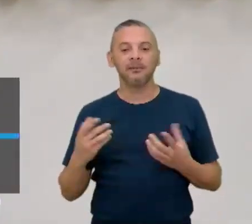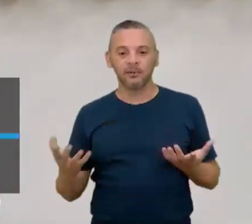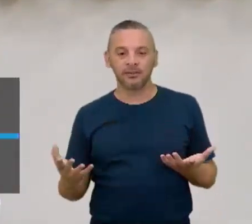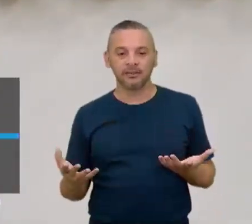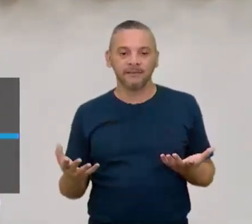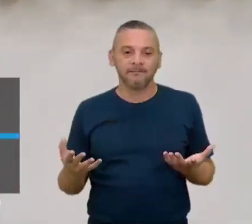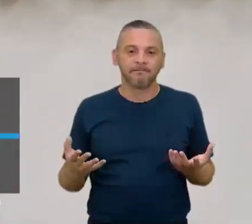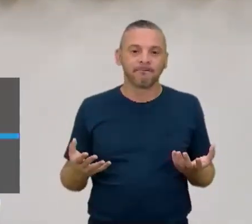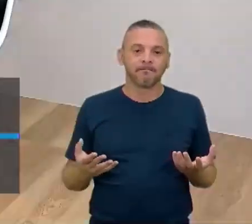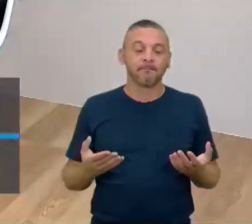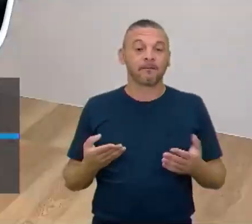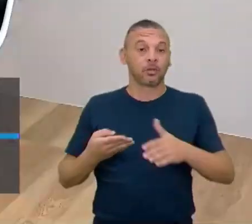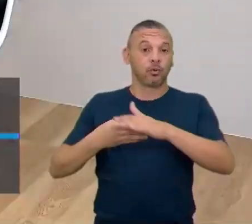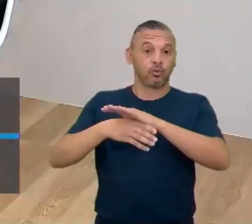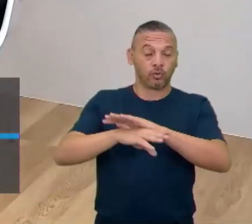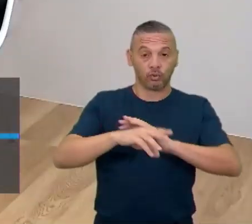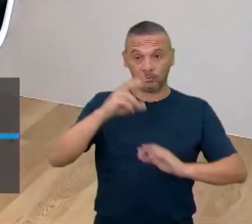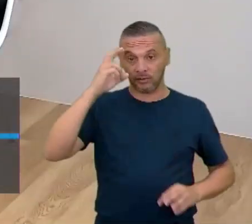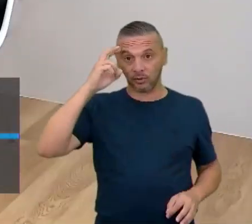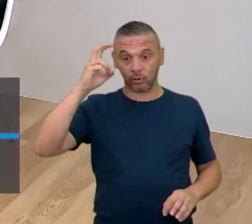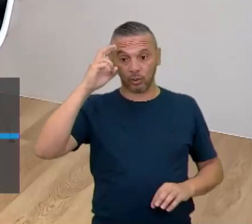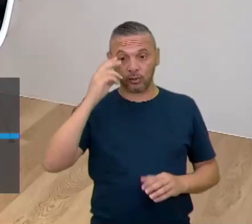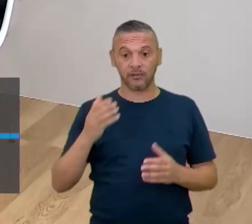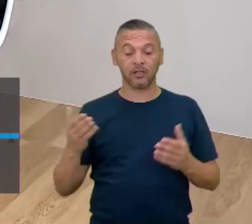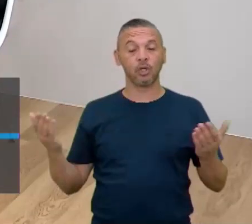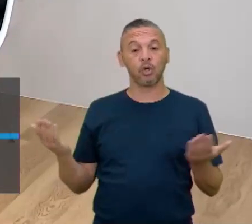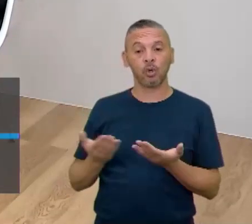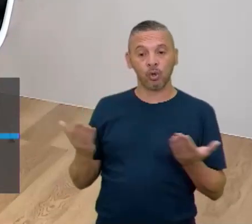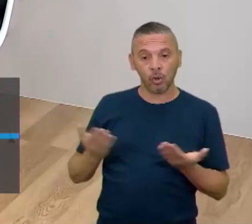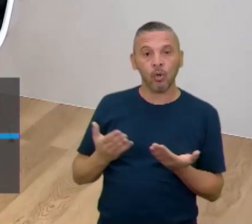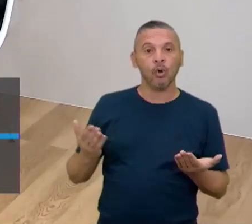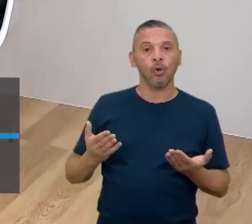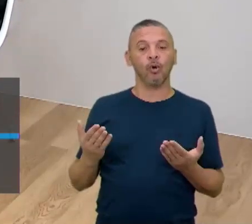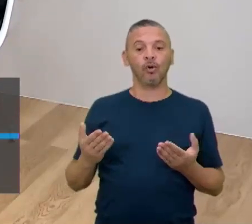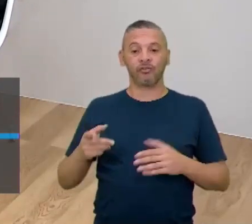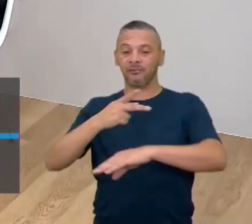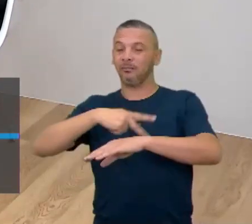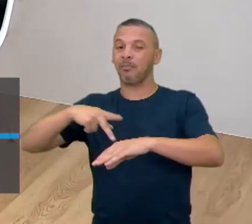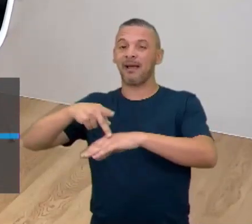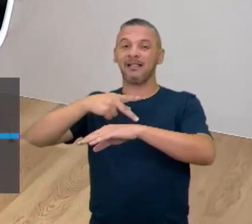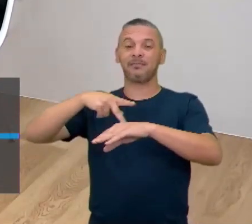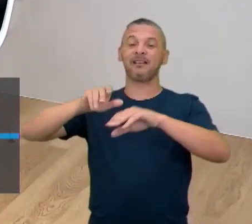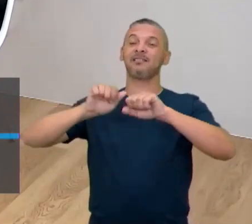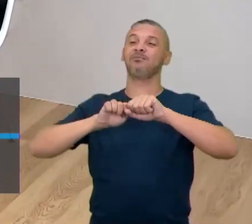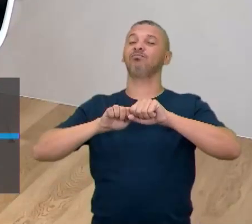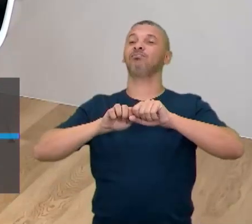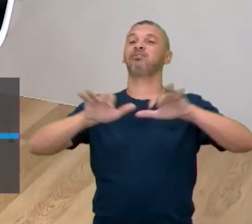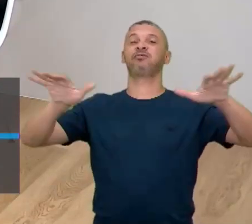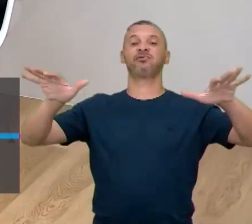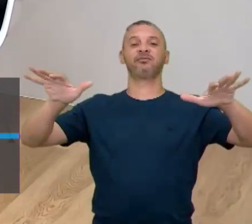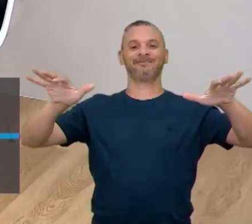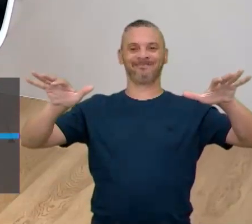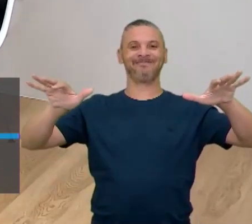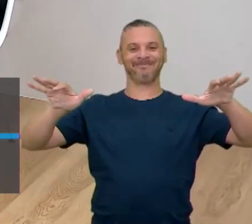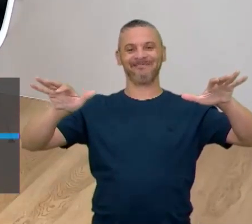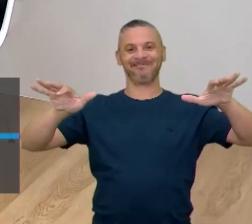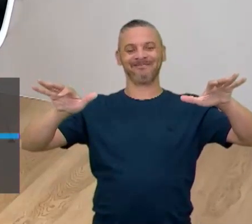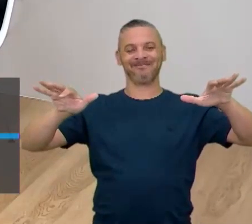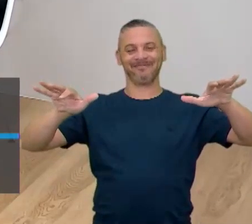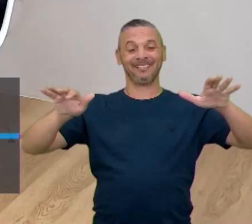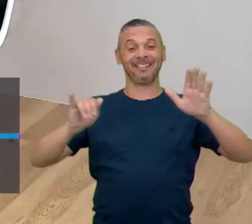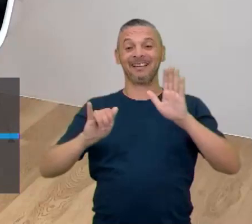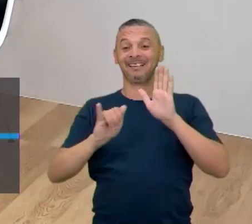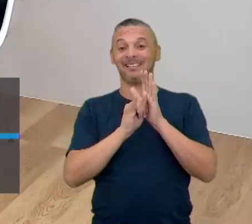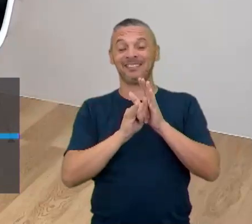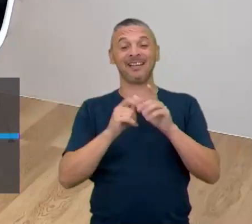que esses hábitos culturais, eles ultrapassaram as fronteiras dos países e isso cria uma identidade